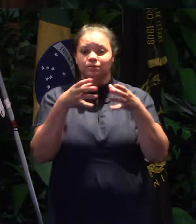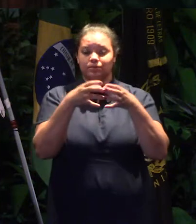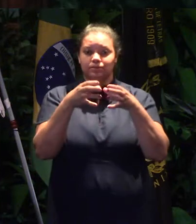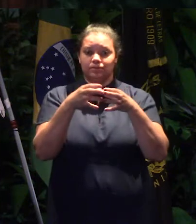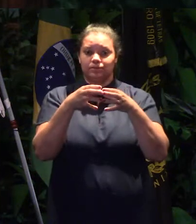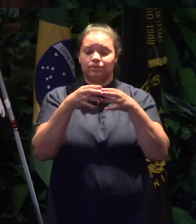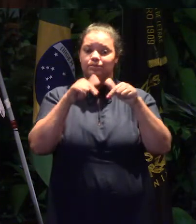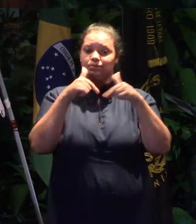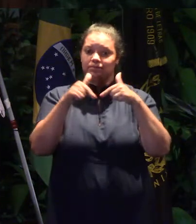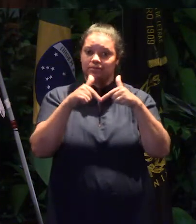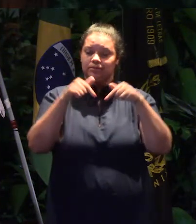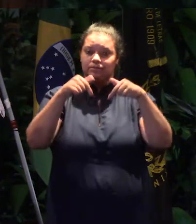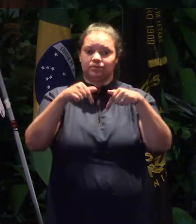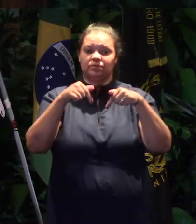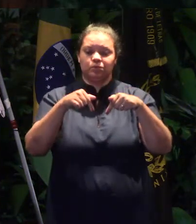produção da academia.